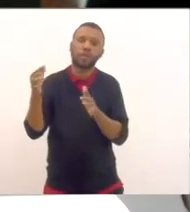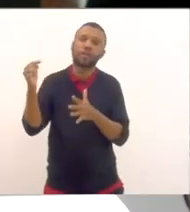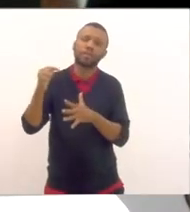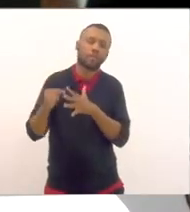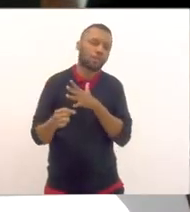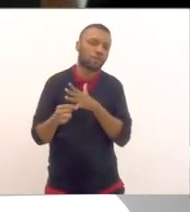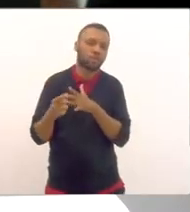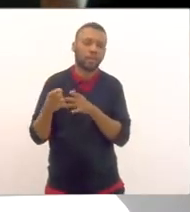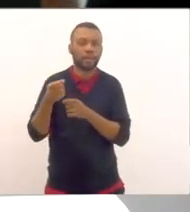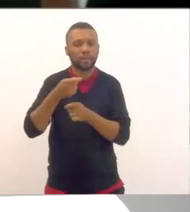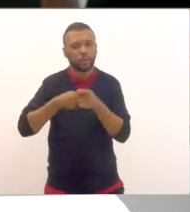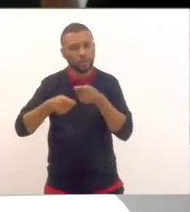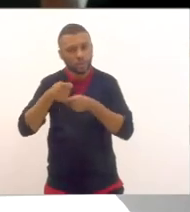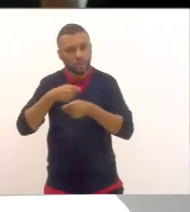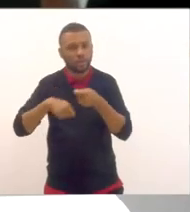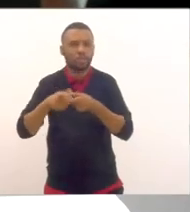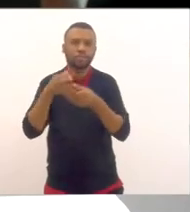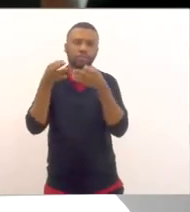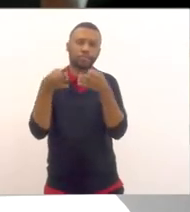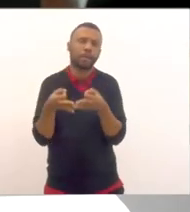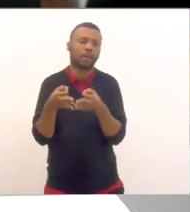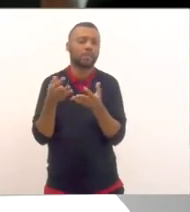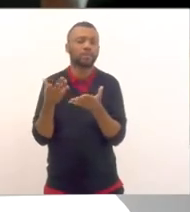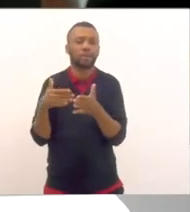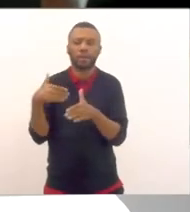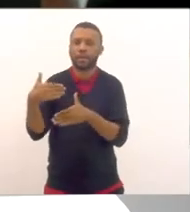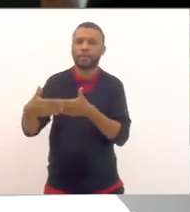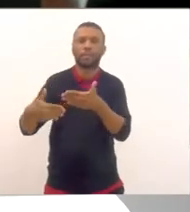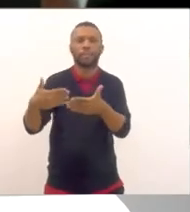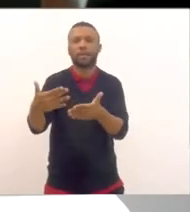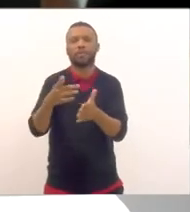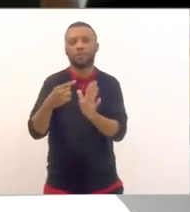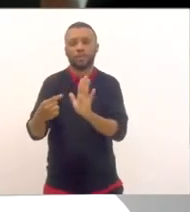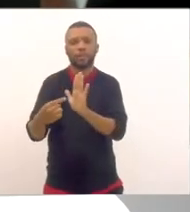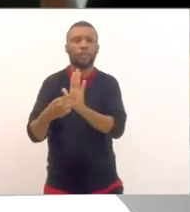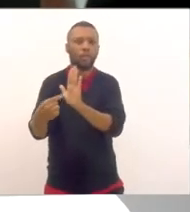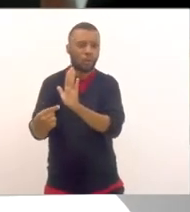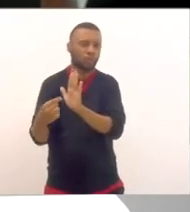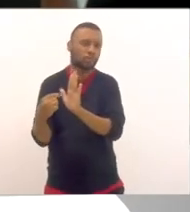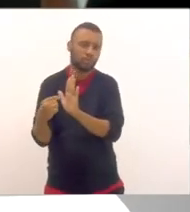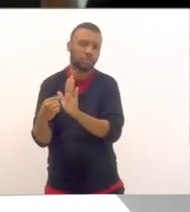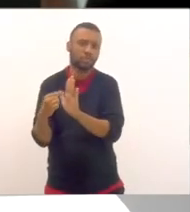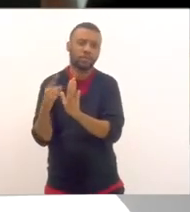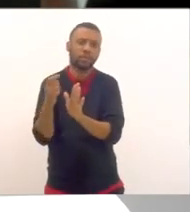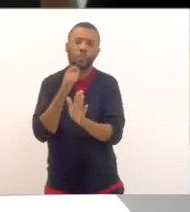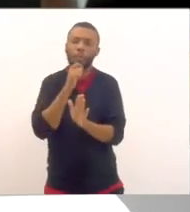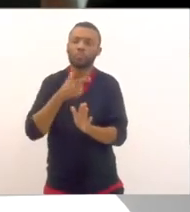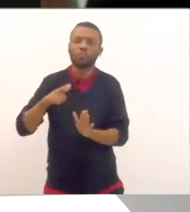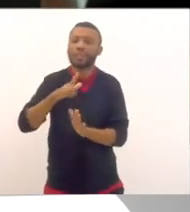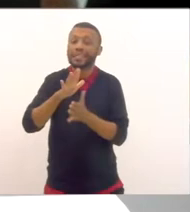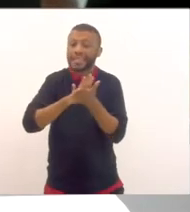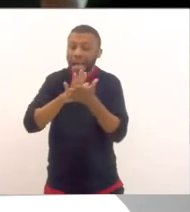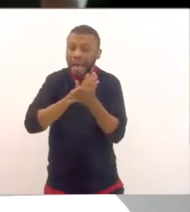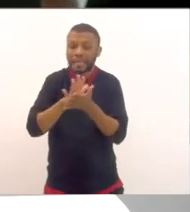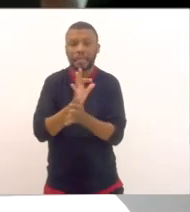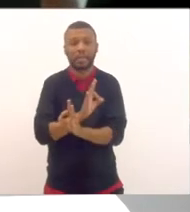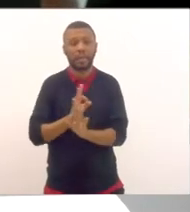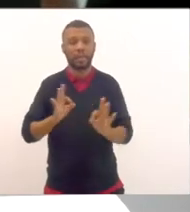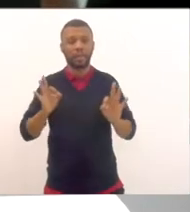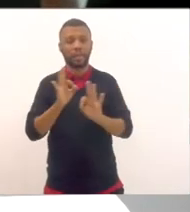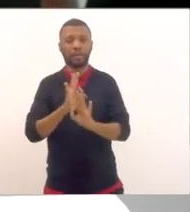negociações de fato de você já estão em andamento e elas tem esse objetivo esse ponto de não de não gerar nenhum prejuízo nenhuma